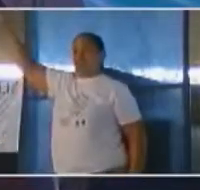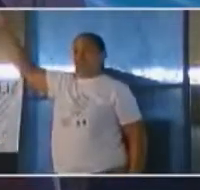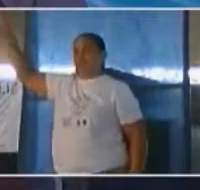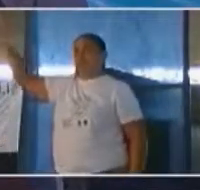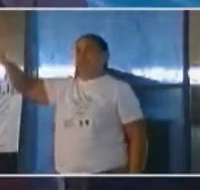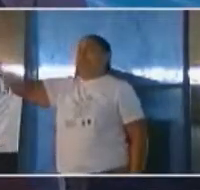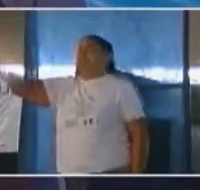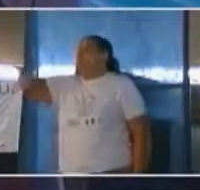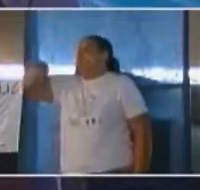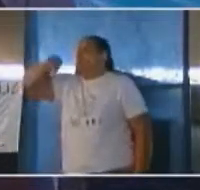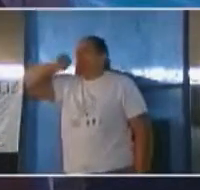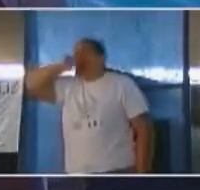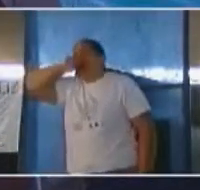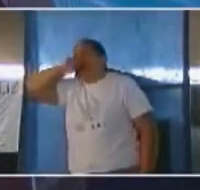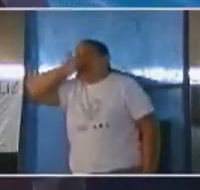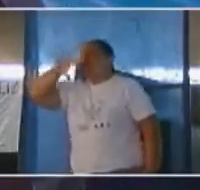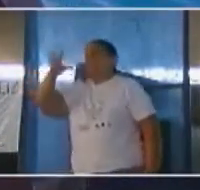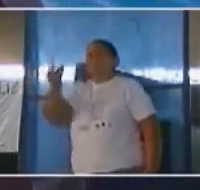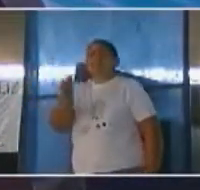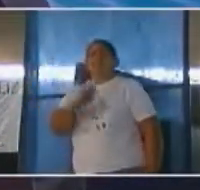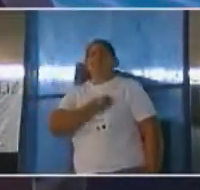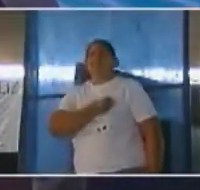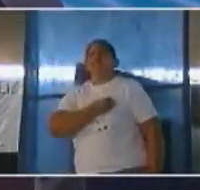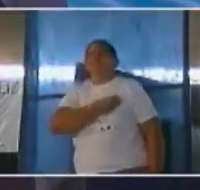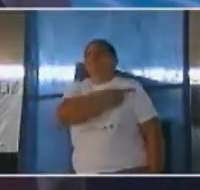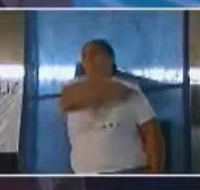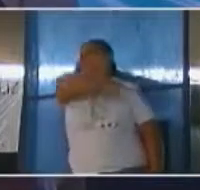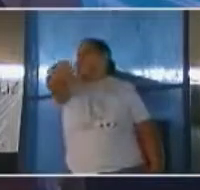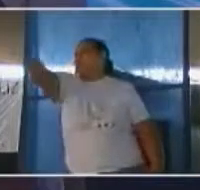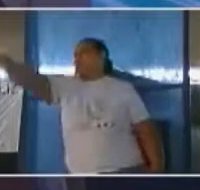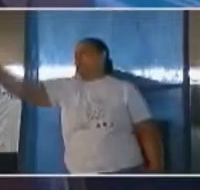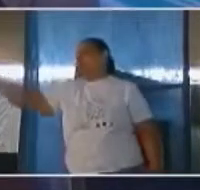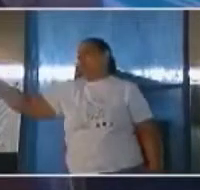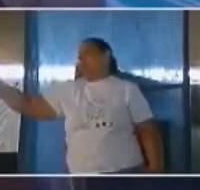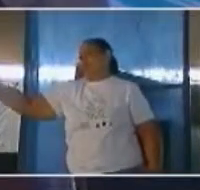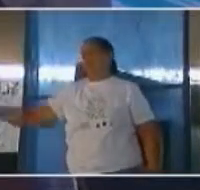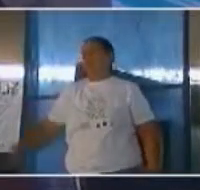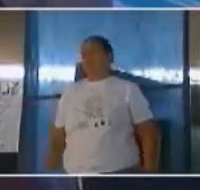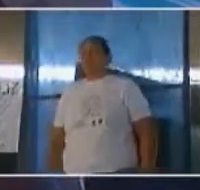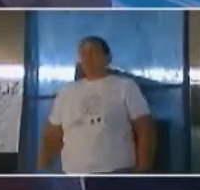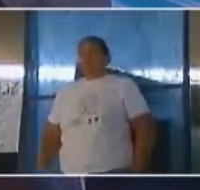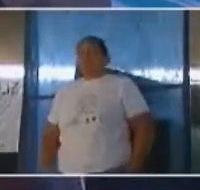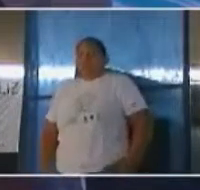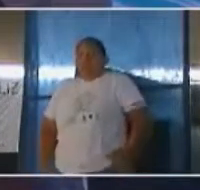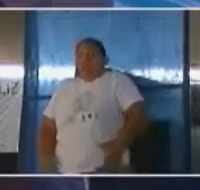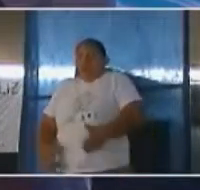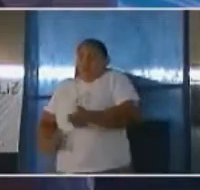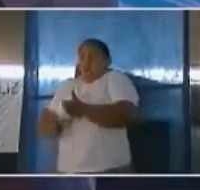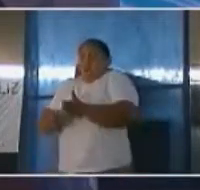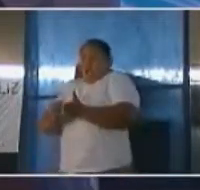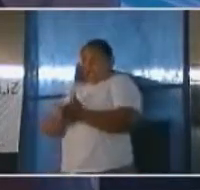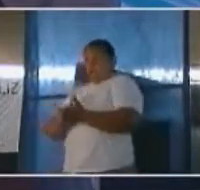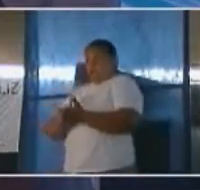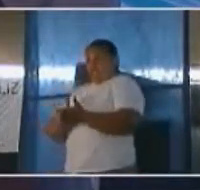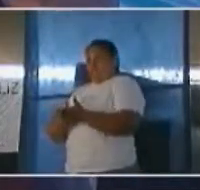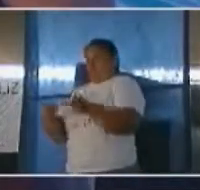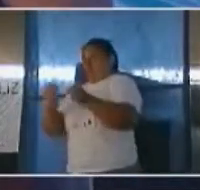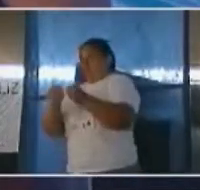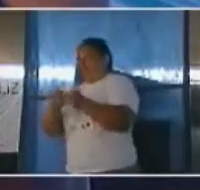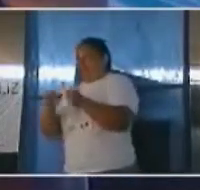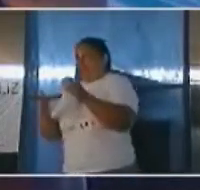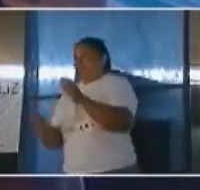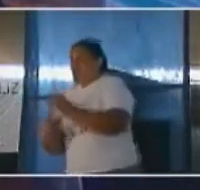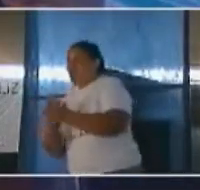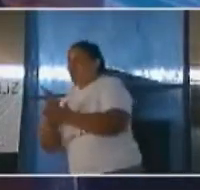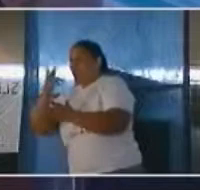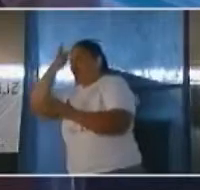Deus criou todas as raças humanas para viverem na terra. Antes de criar os povos,